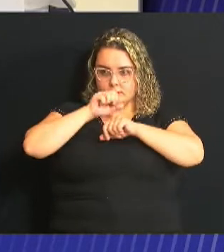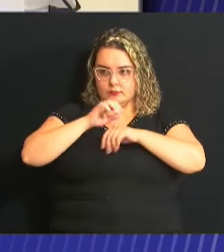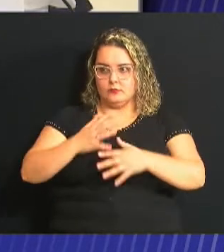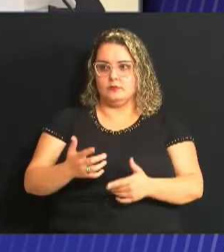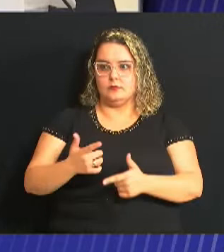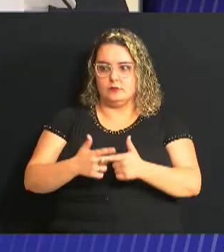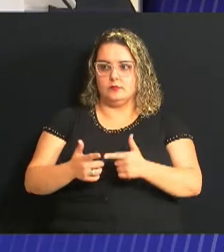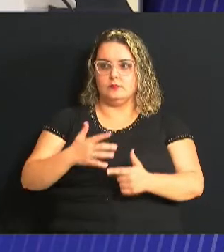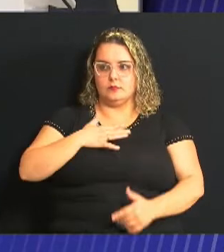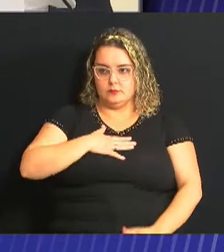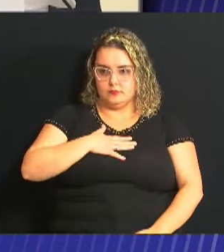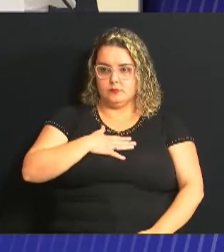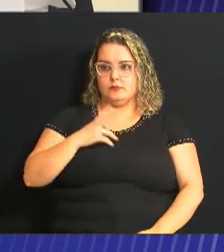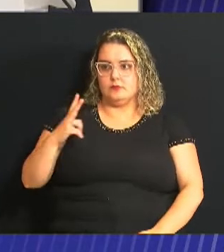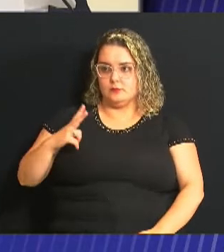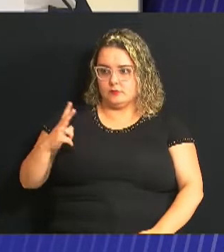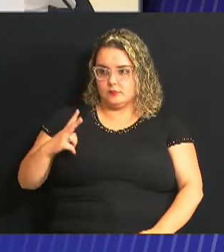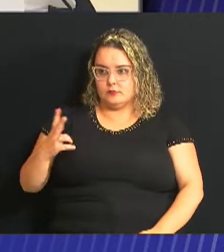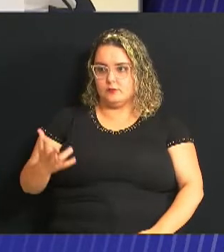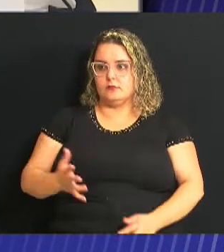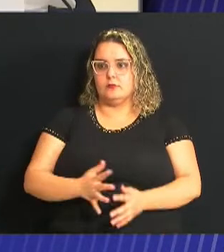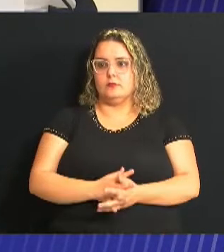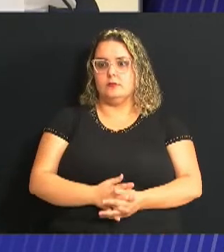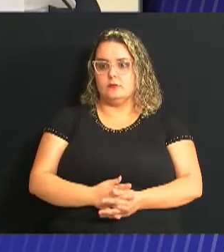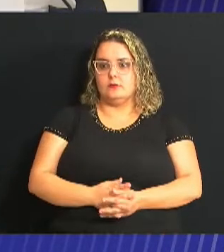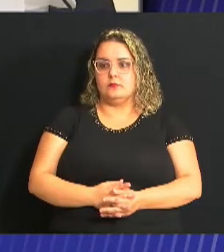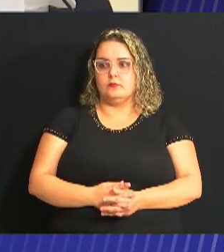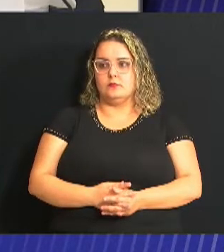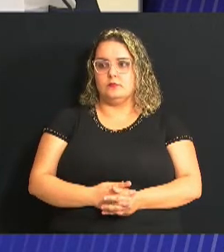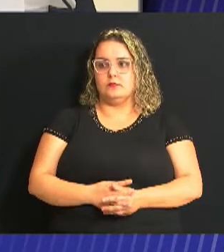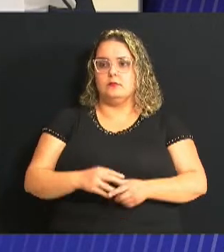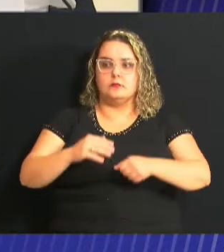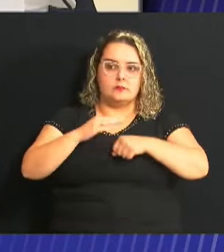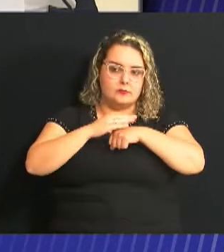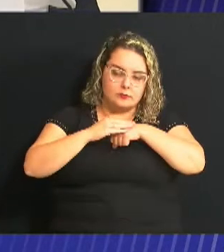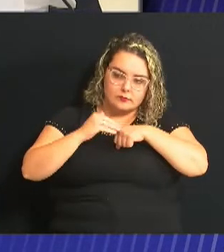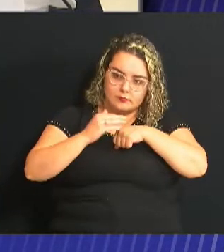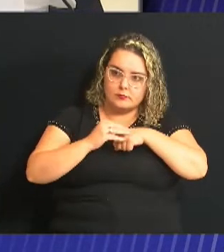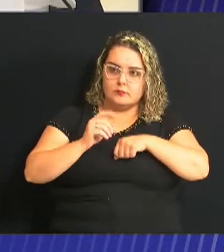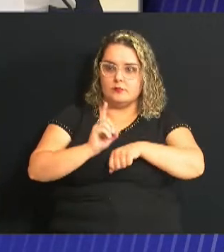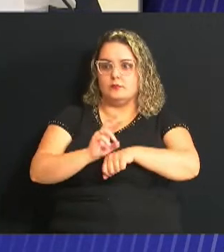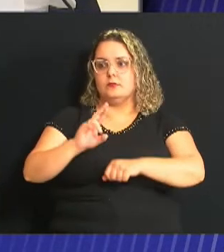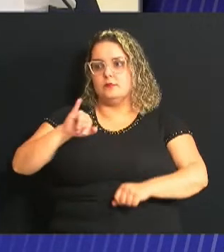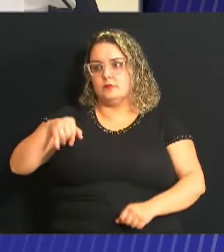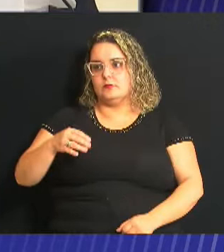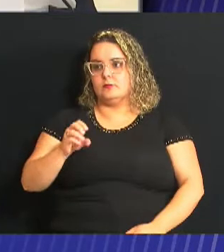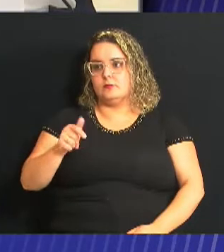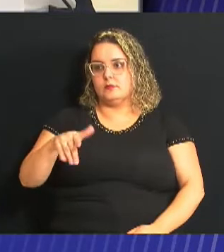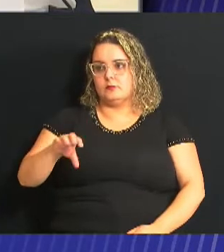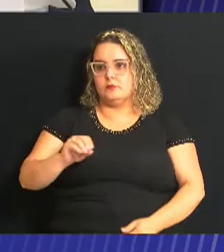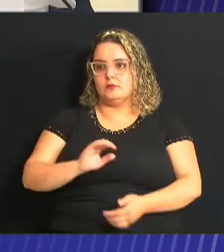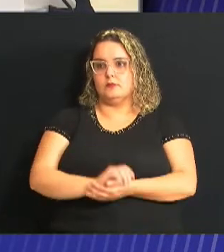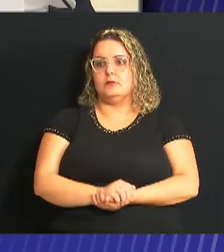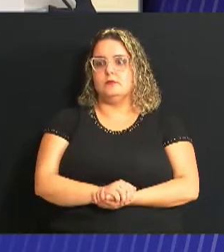para mim, pessoalmente, eu tenho um carinho enorme pelo Dr. João.